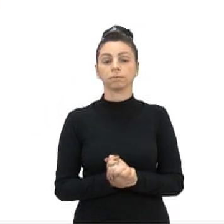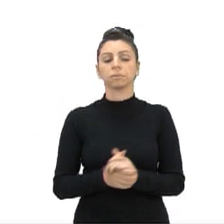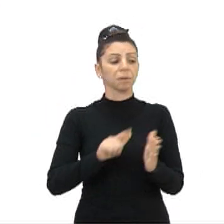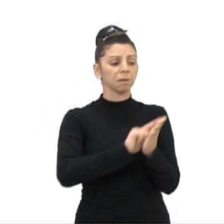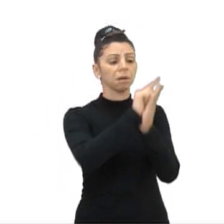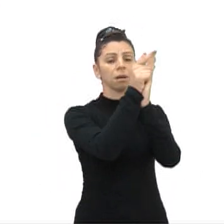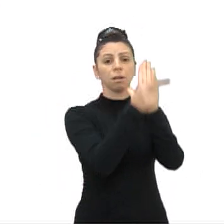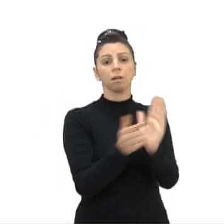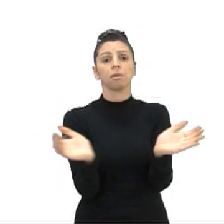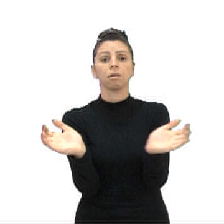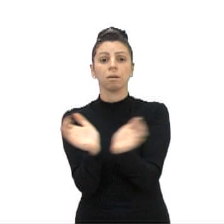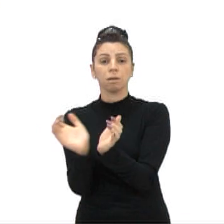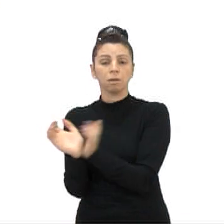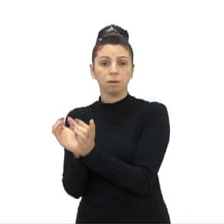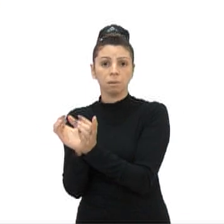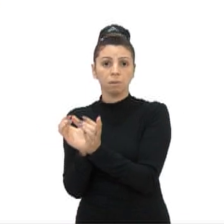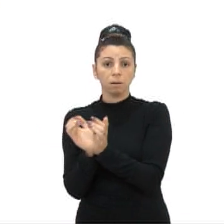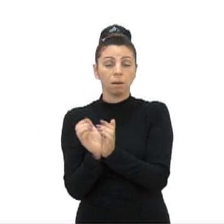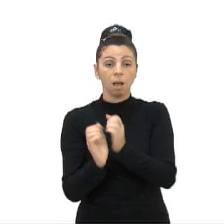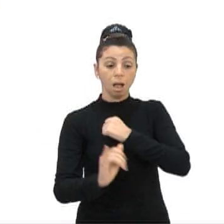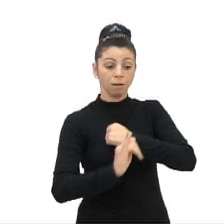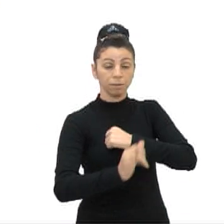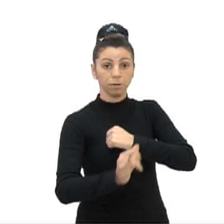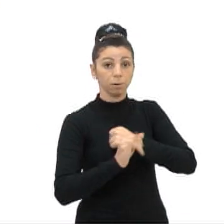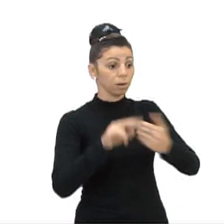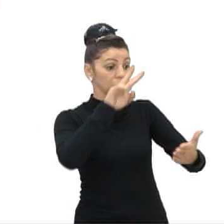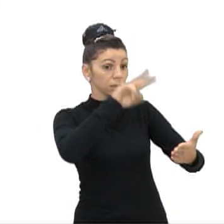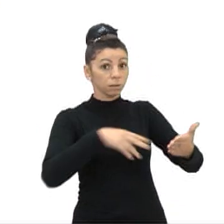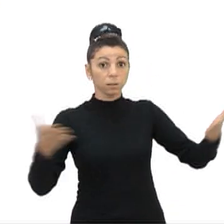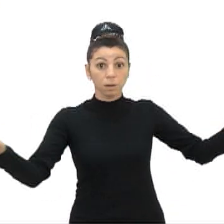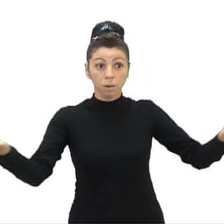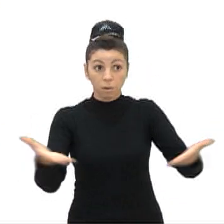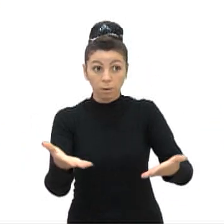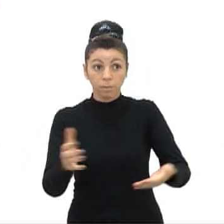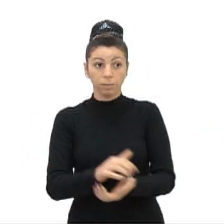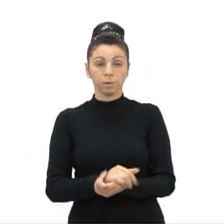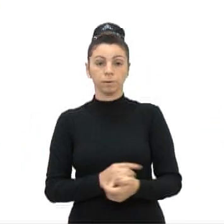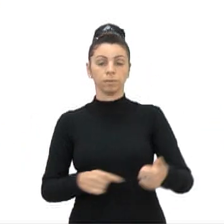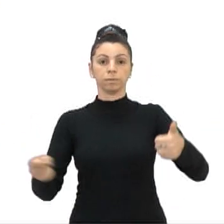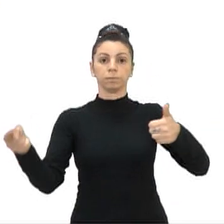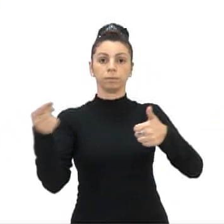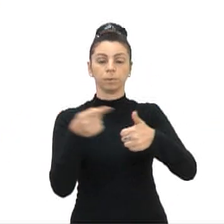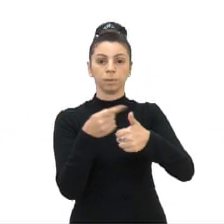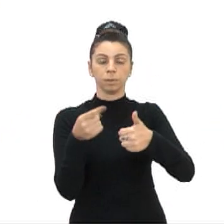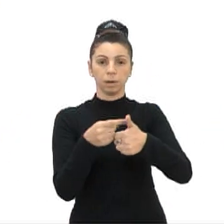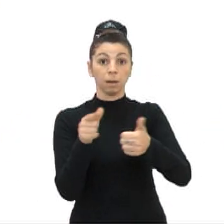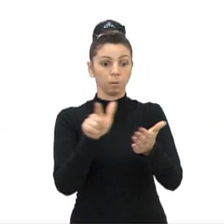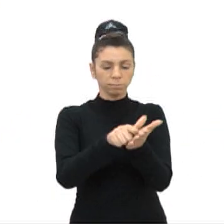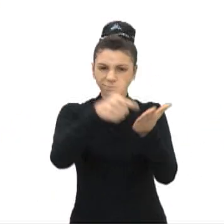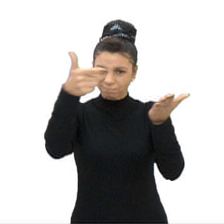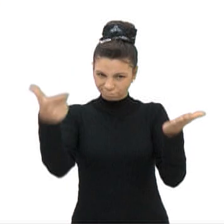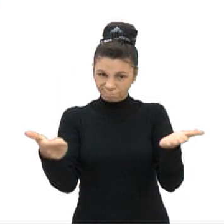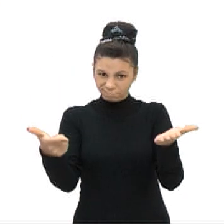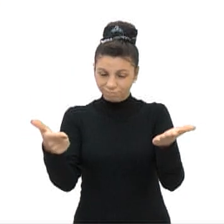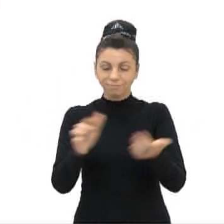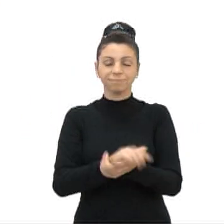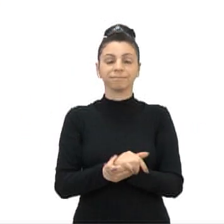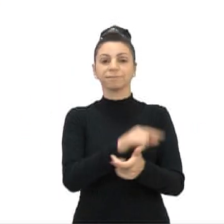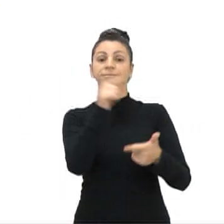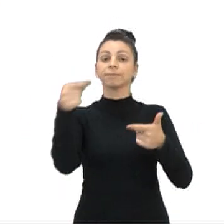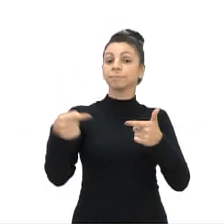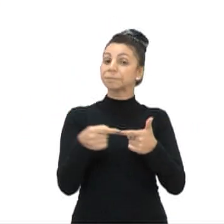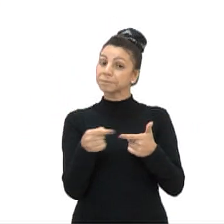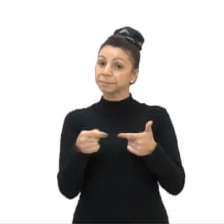você classificaria as crônicas lidas hoje? Primeira alternativa, tratam-se de crônicas jornalísticas? Ou, segunda